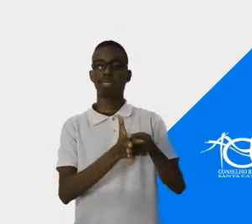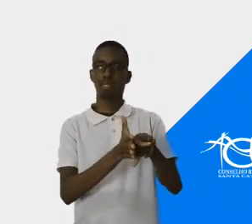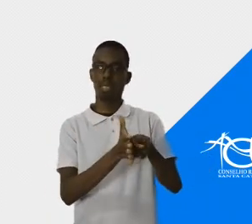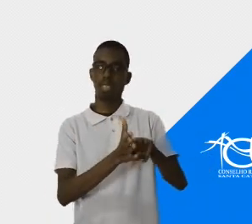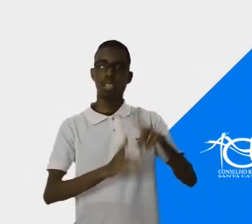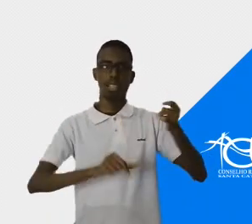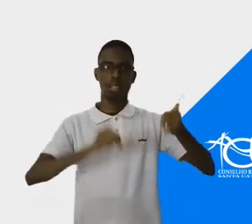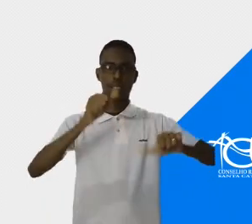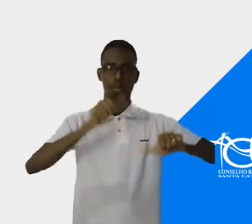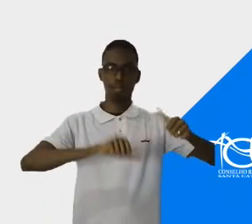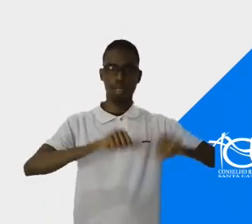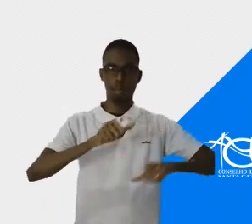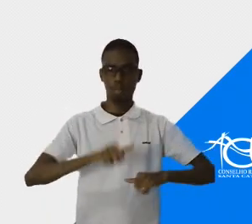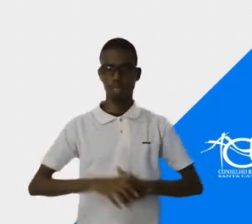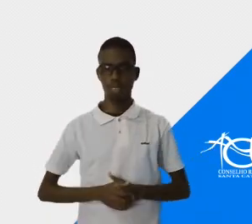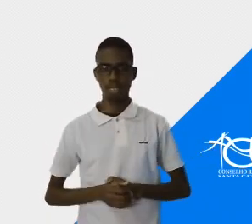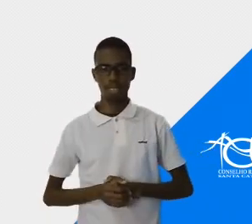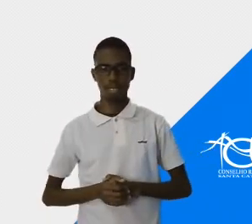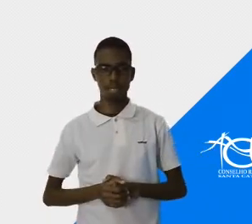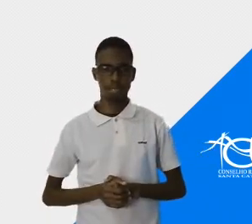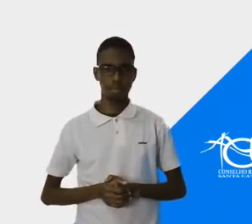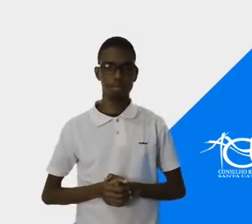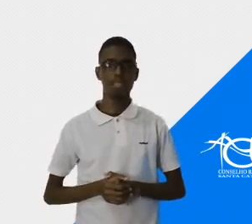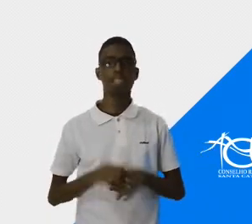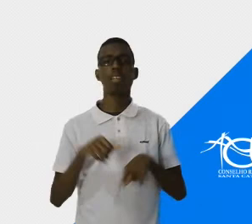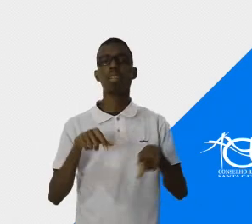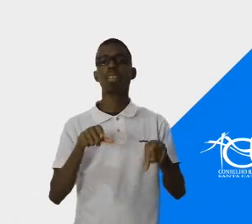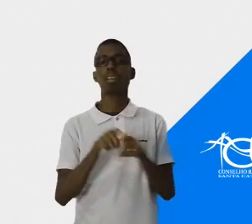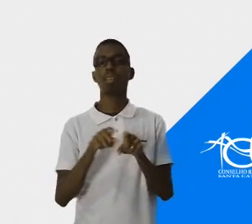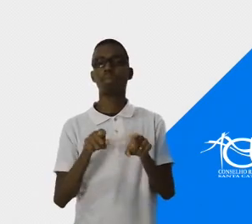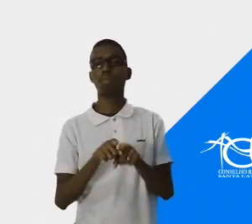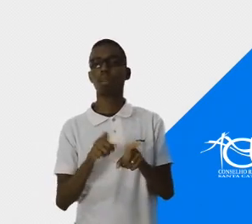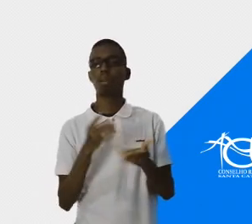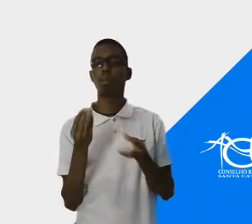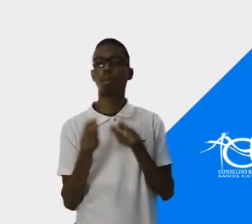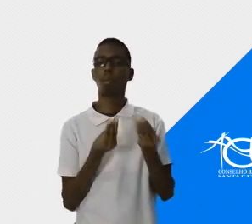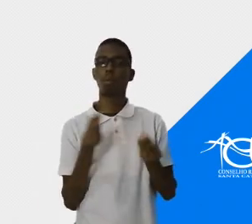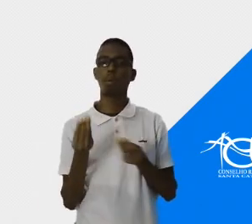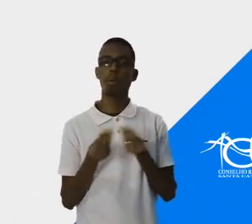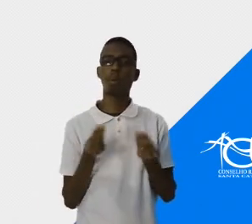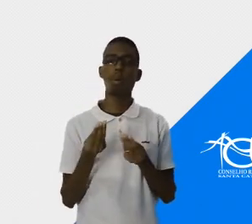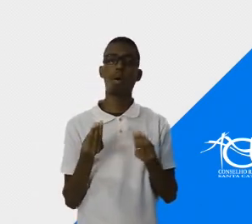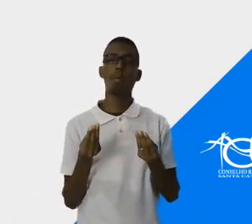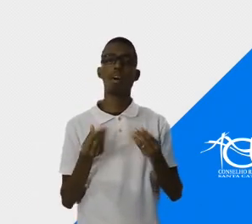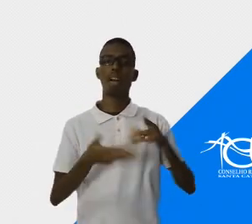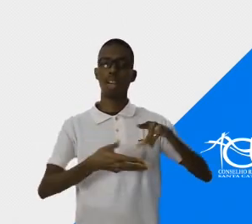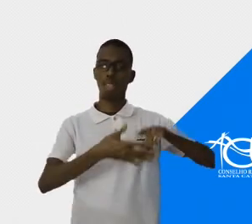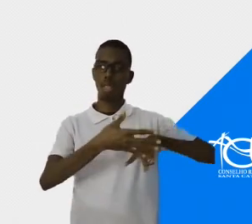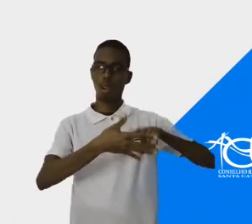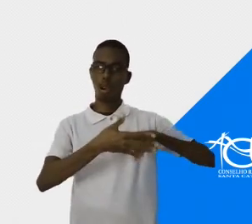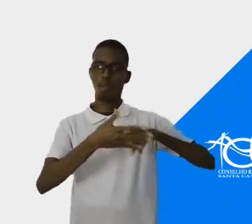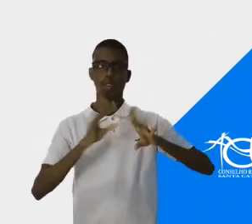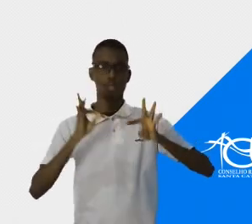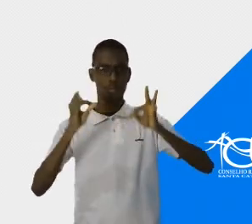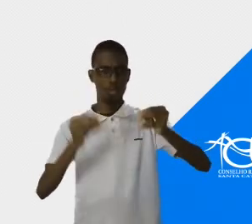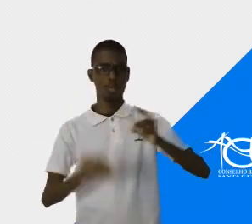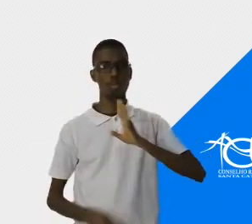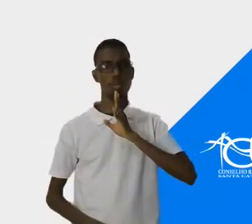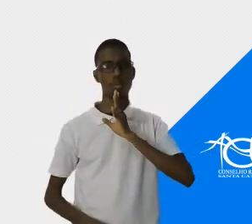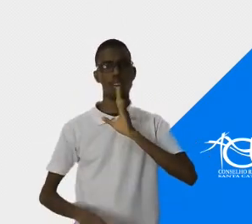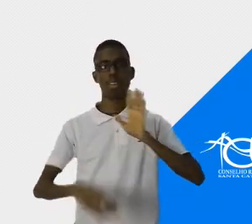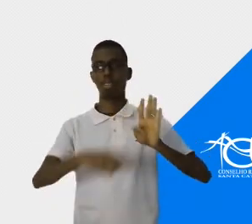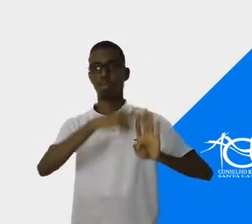psicológica. Formalizar isso por meio de documento, tá? E esses documentos, todos conhecem pela Resolução 006 de